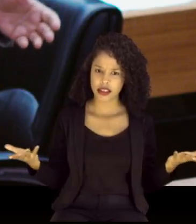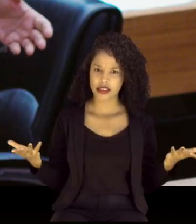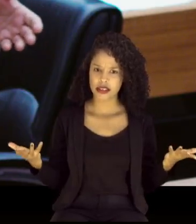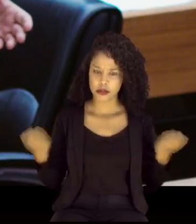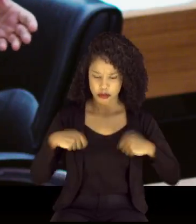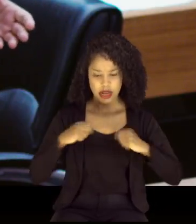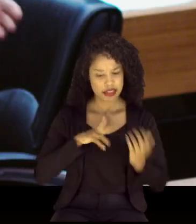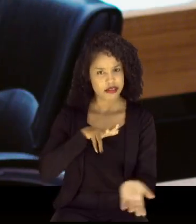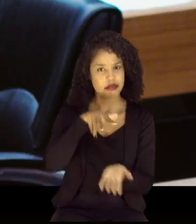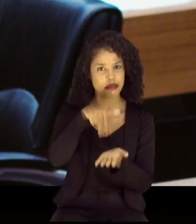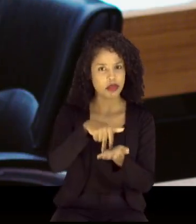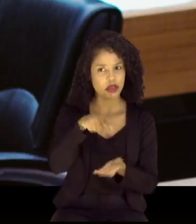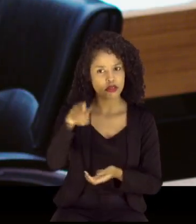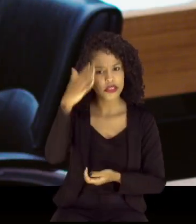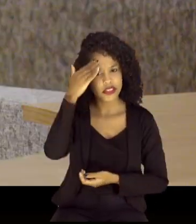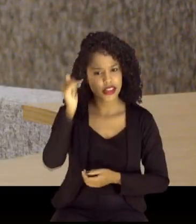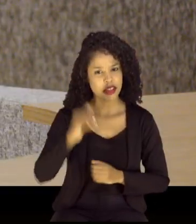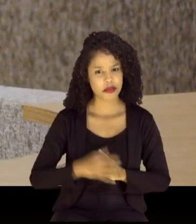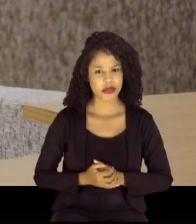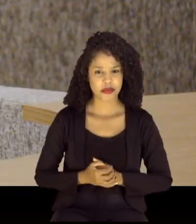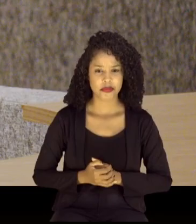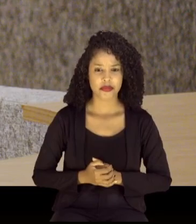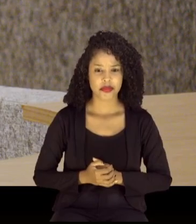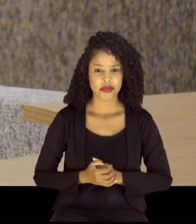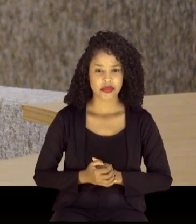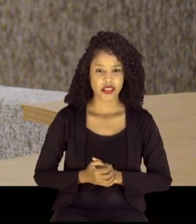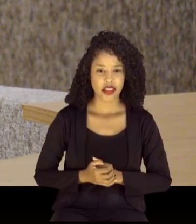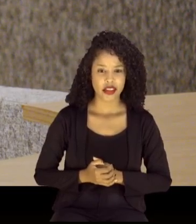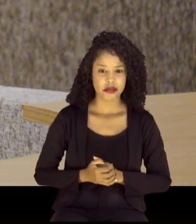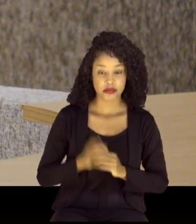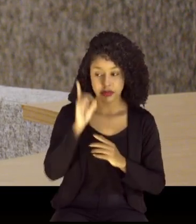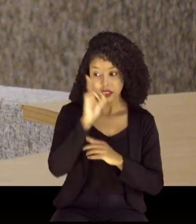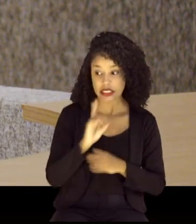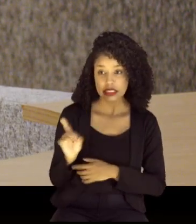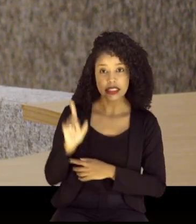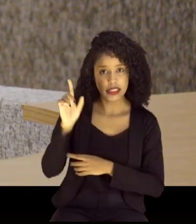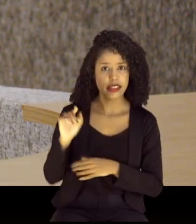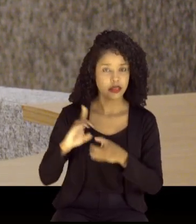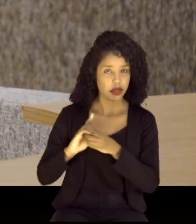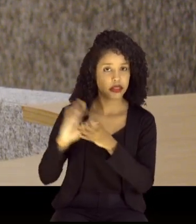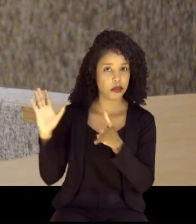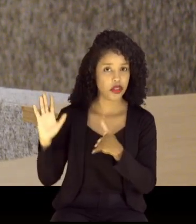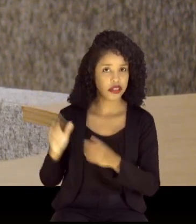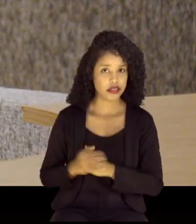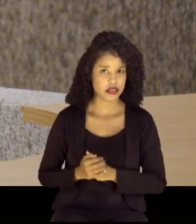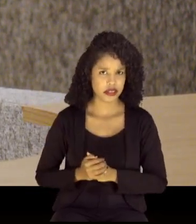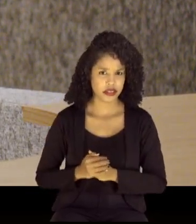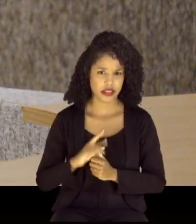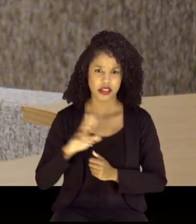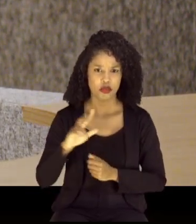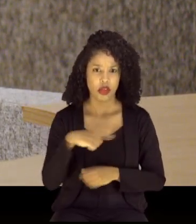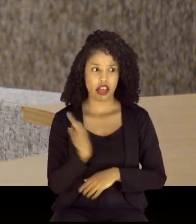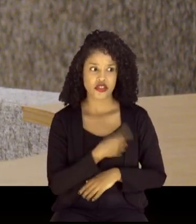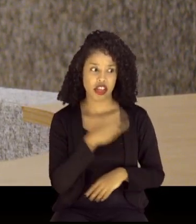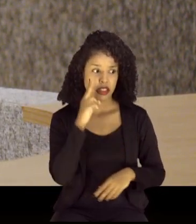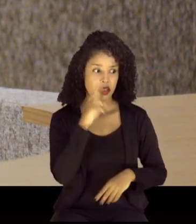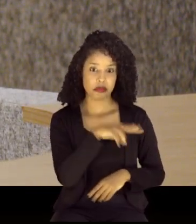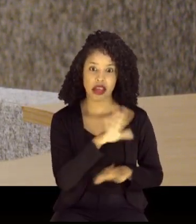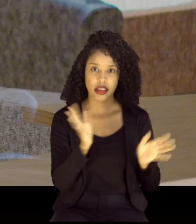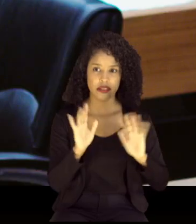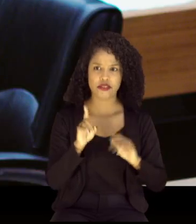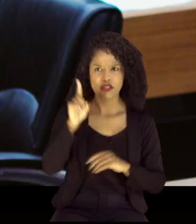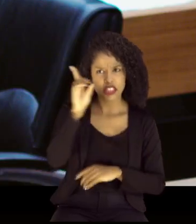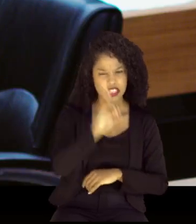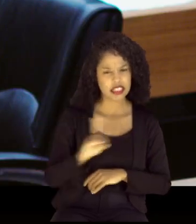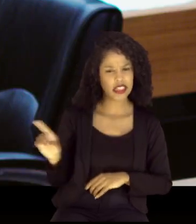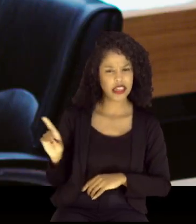você aqui, me conhece, sabe que a gente não... Aqui, do lado da direita, aqui é democracia. Não é essa democracia que a gente está vindo praticar em Vossa Brasília, Excelência não é da direita